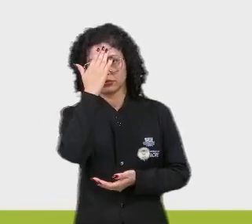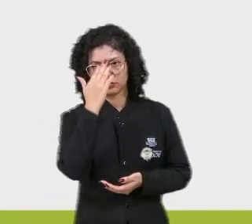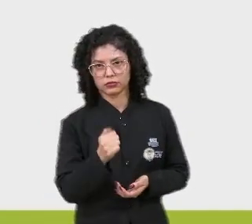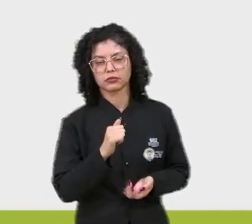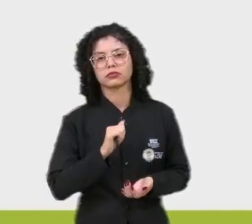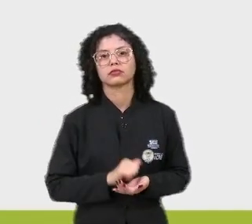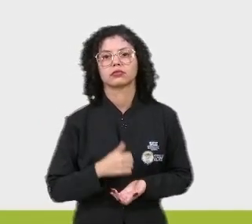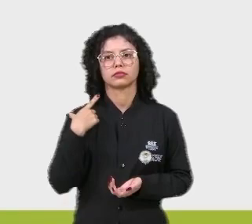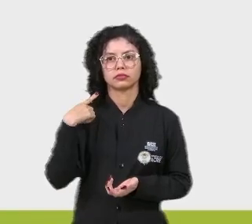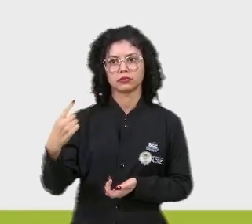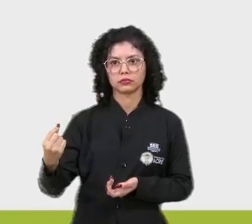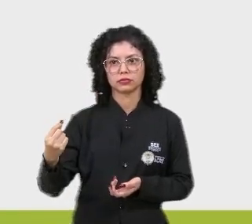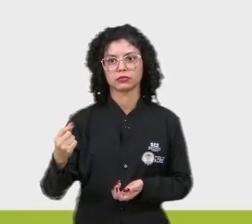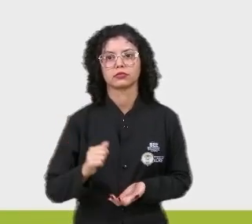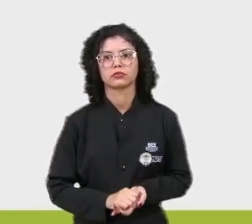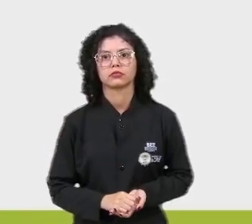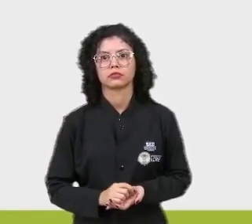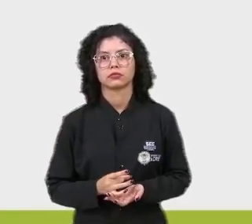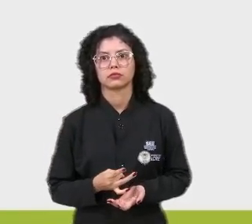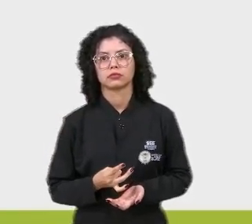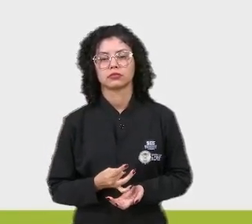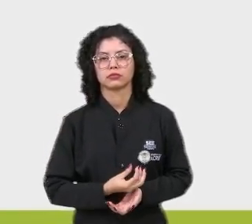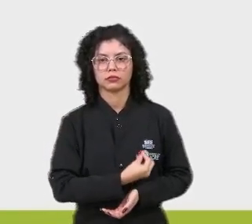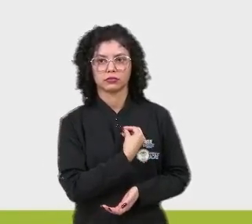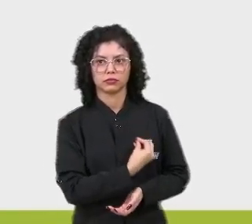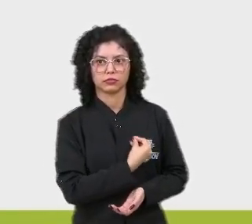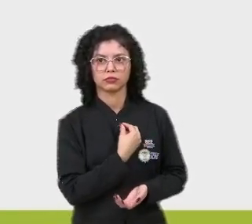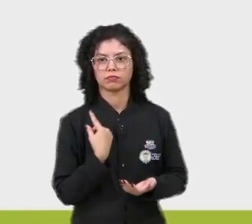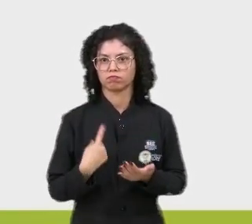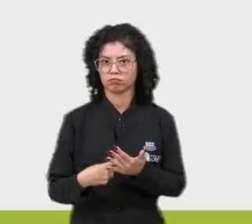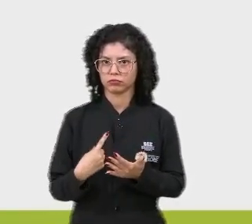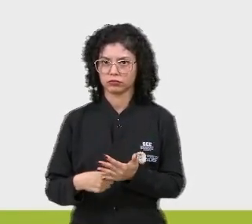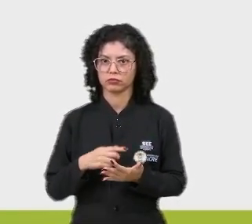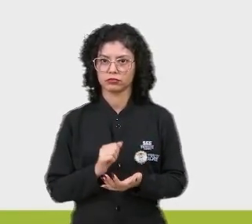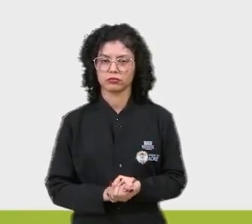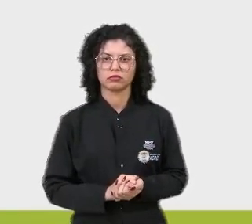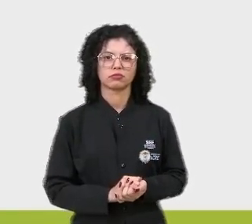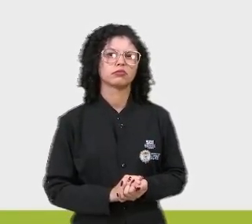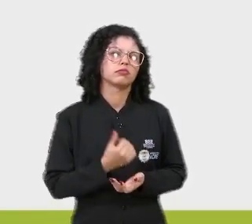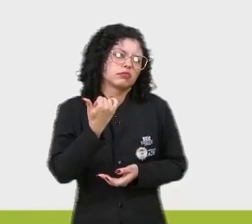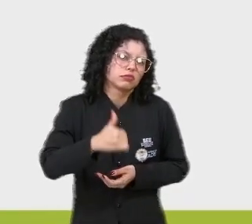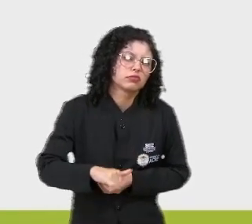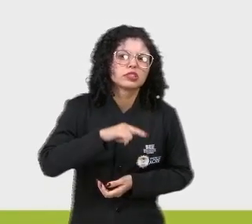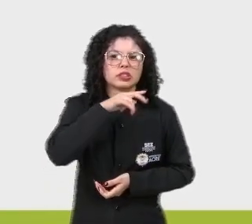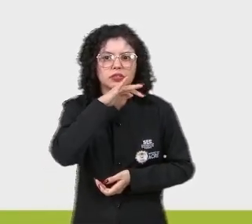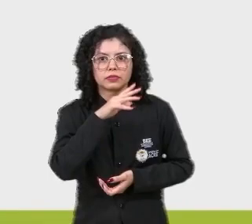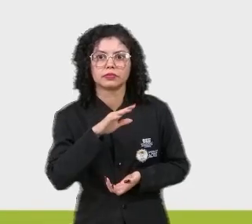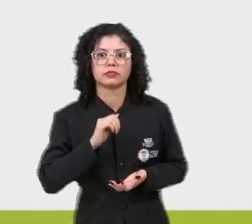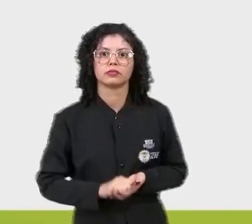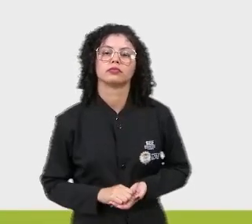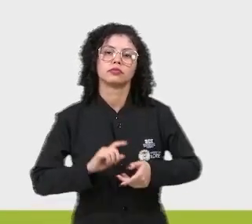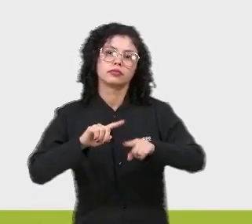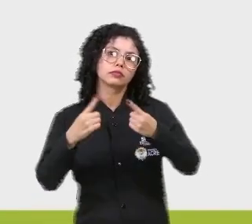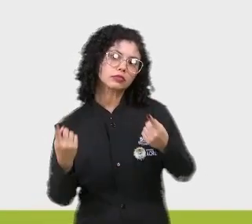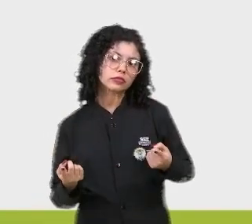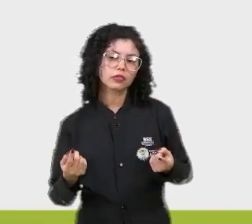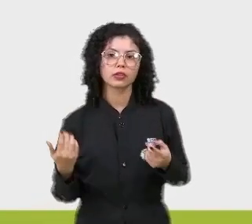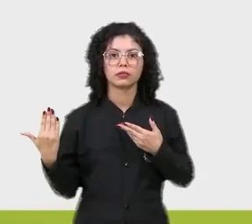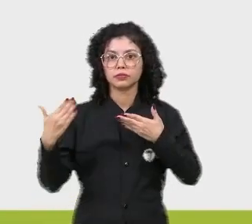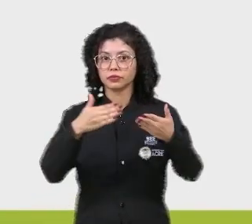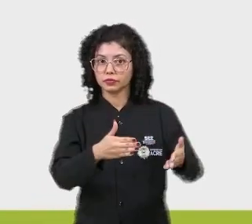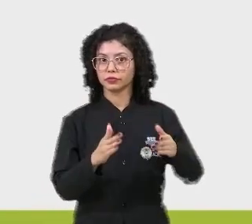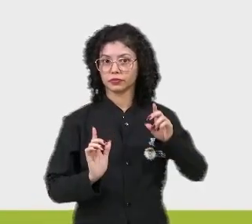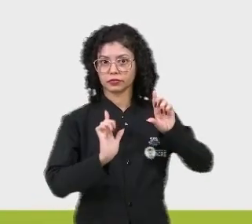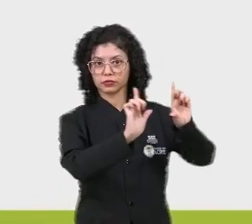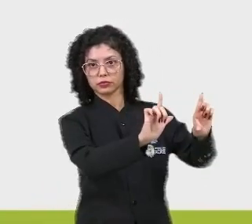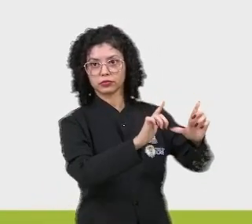os refugiados vivem e condições terríveis pessoal mas é esse o objetivo do